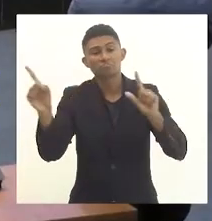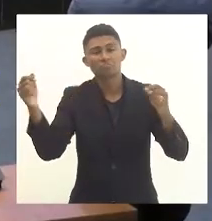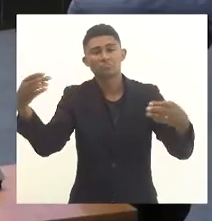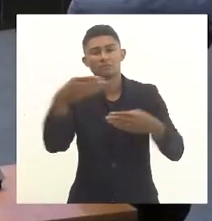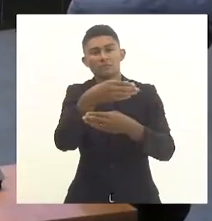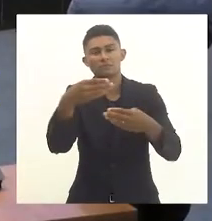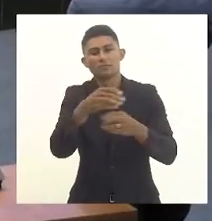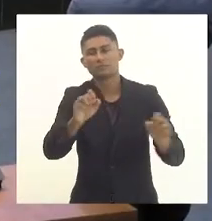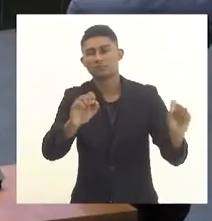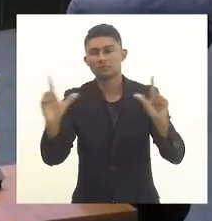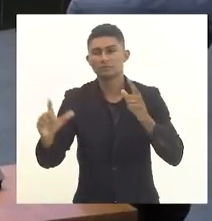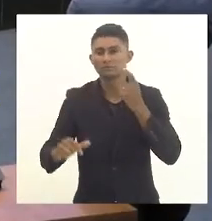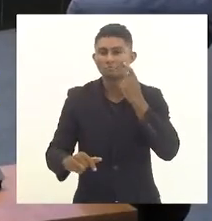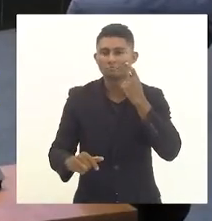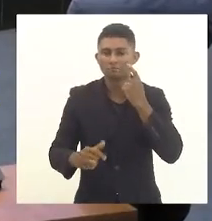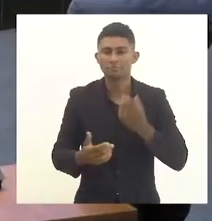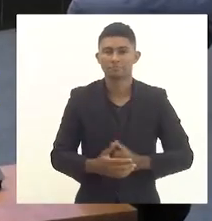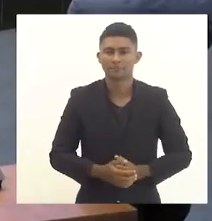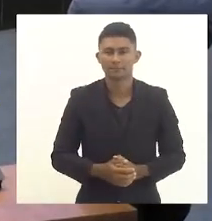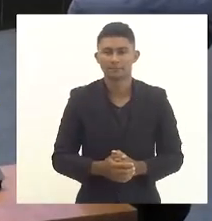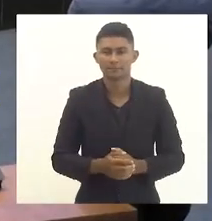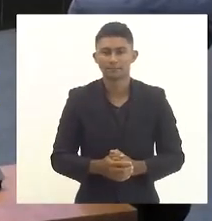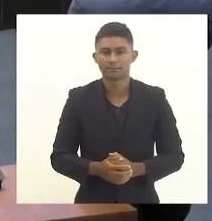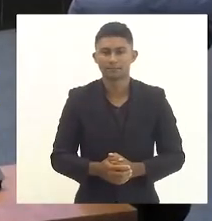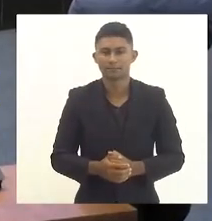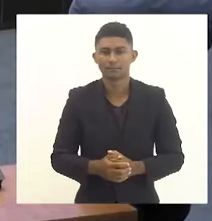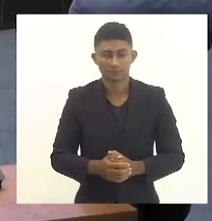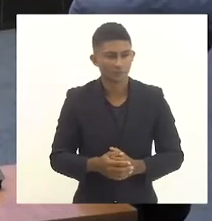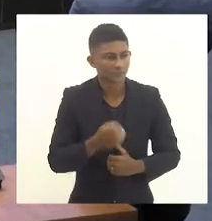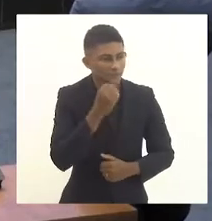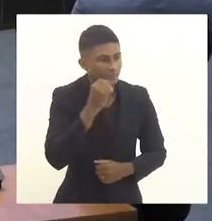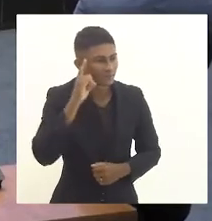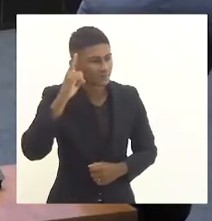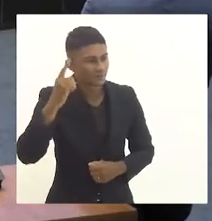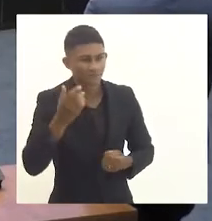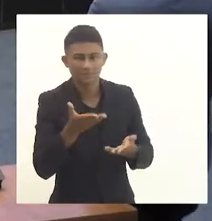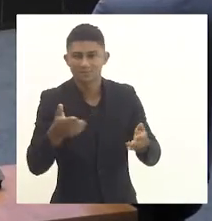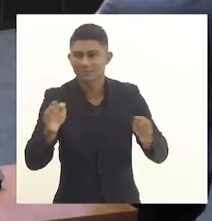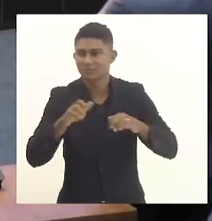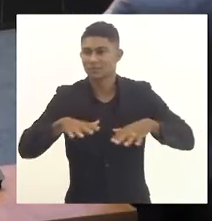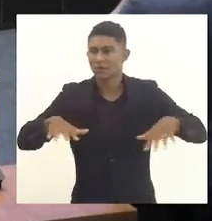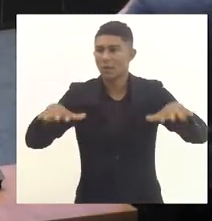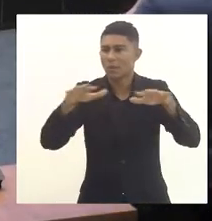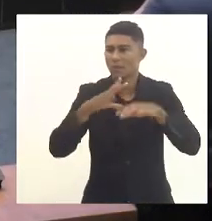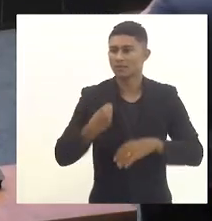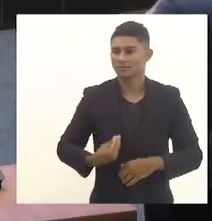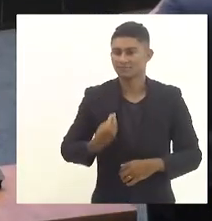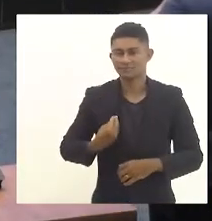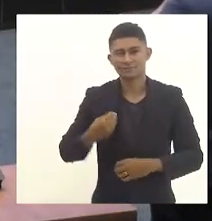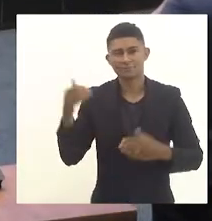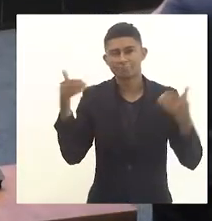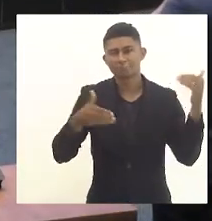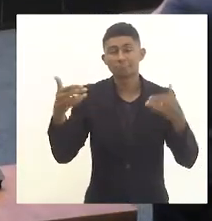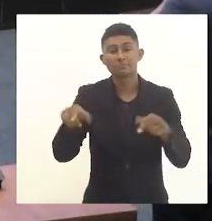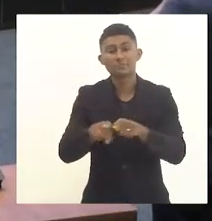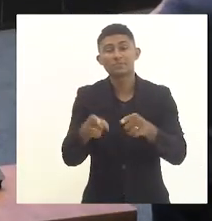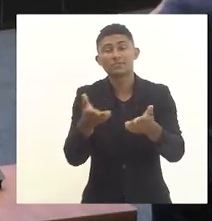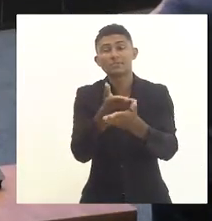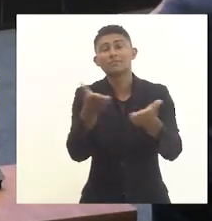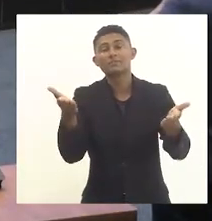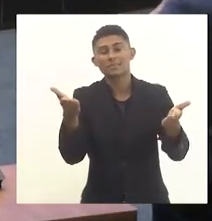Abri aí. Bom dia a todos e a todas que presentes, os que estão também nos